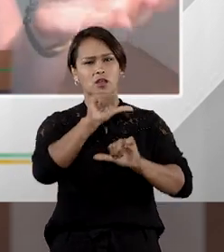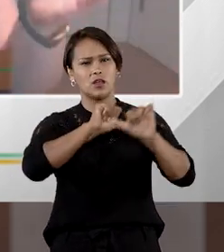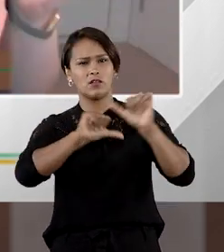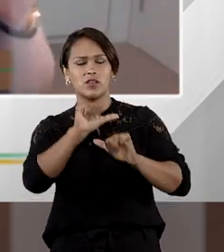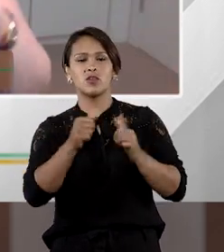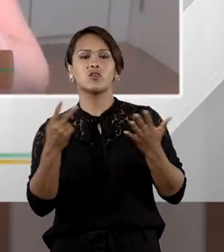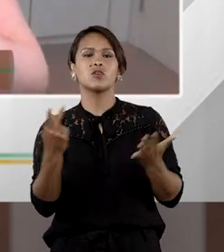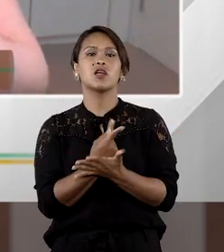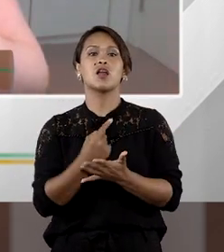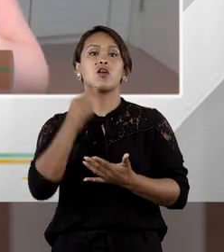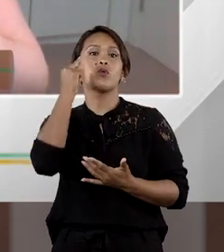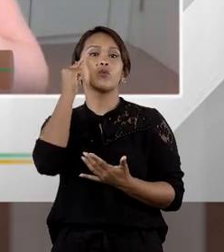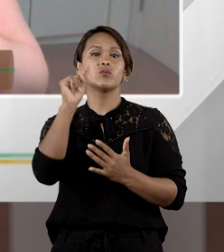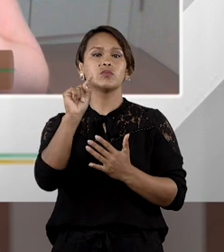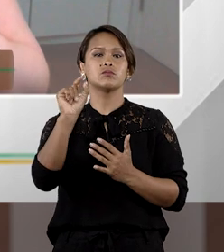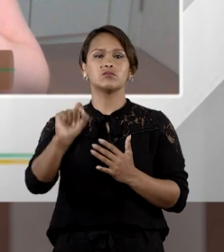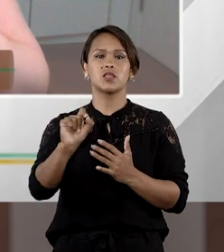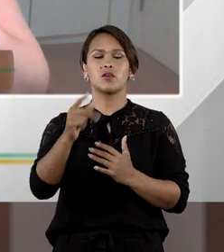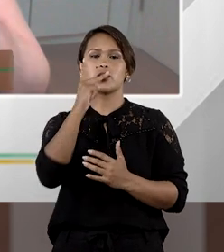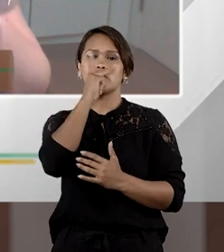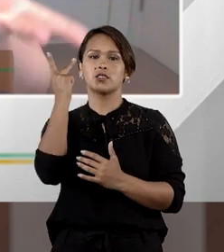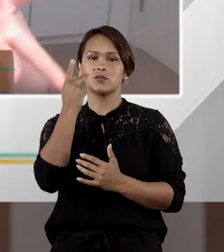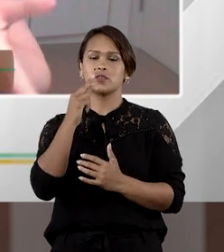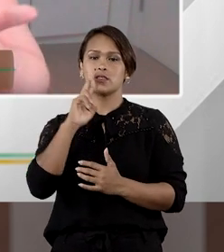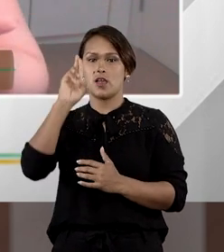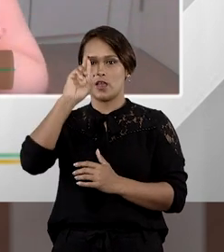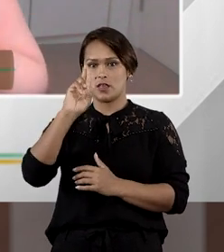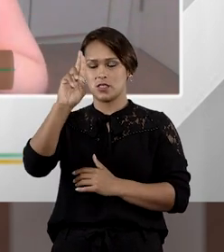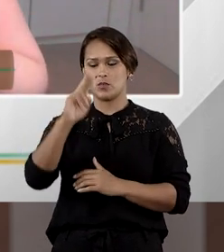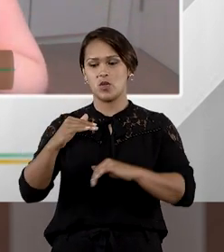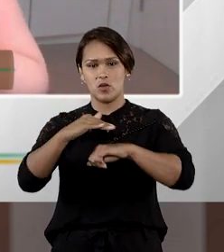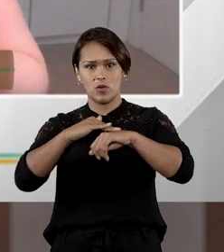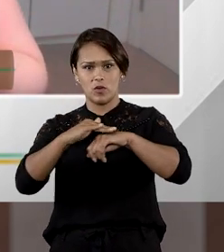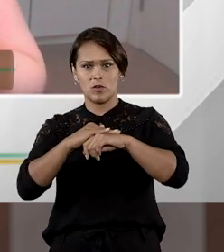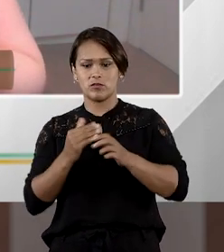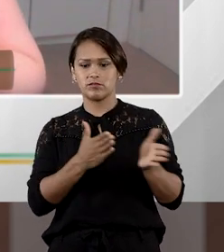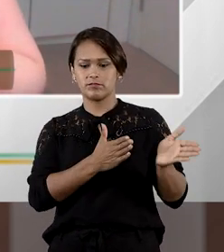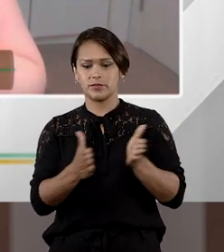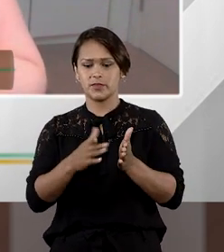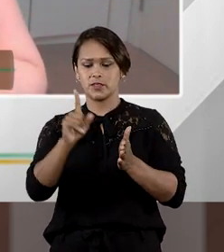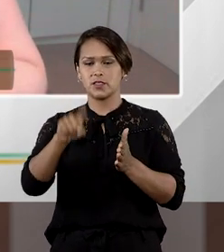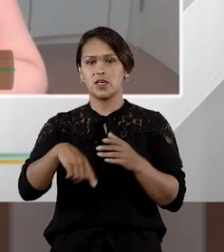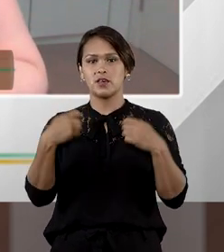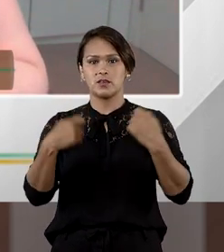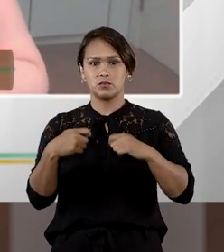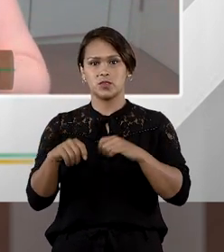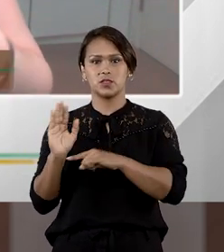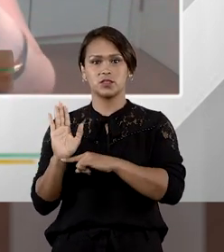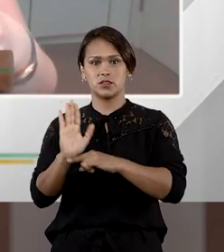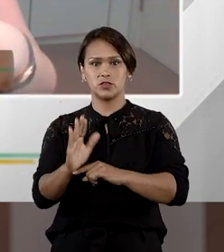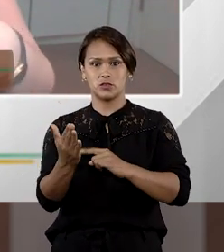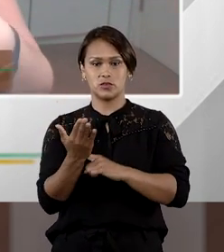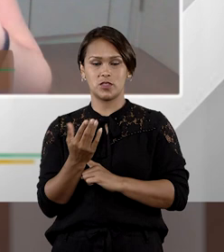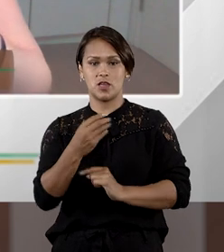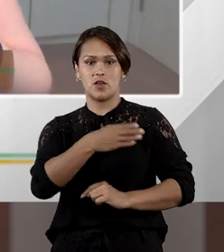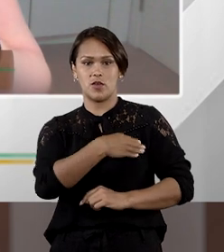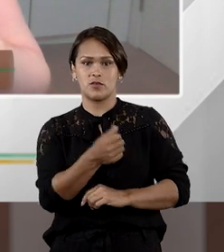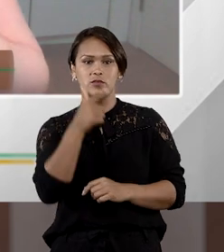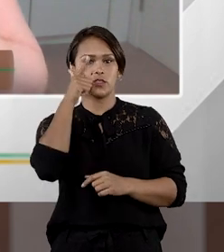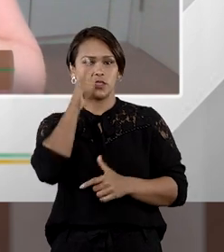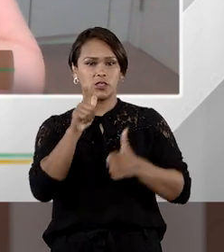trocar. O ideal é que as pessoas responsáveis conversem sobre o destino da pessoa necessitada, que eles